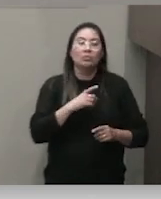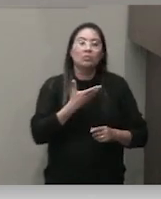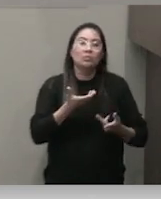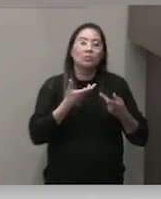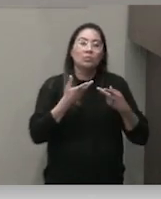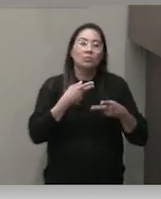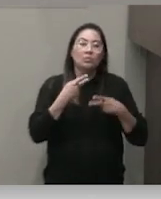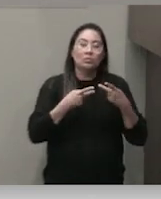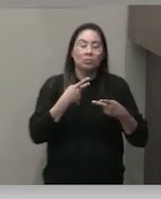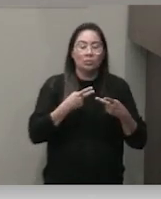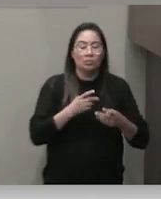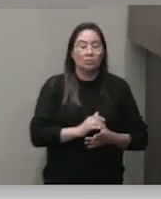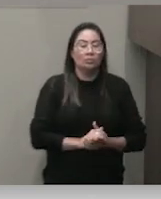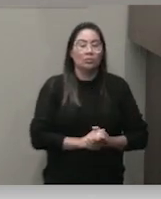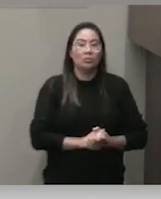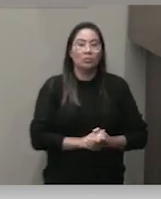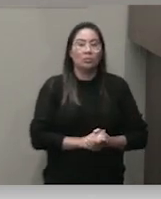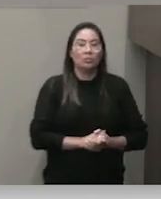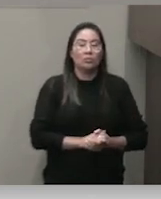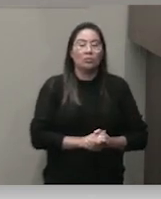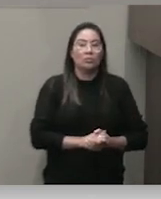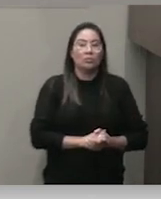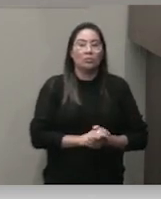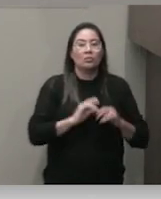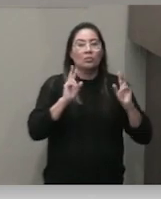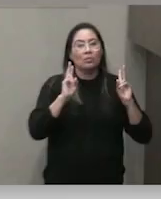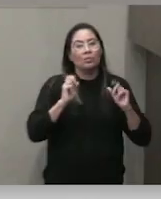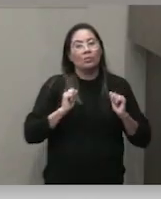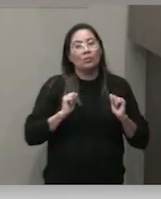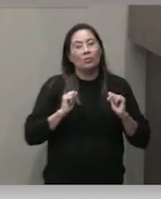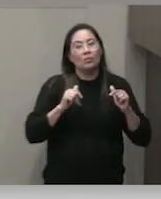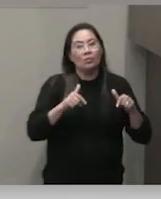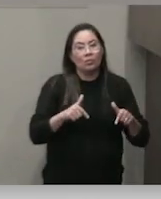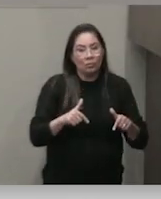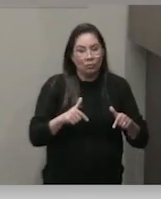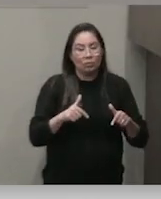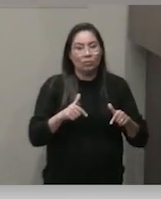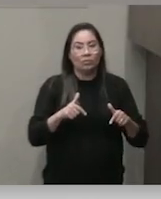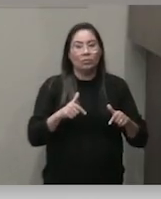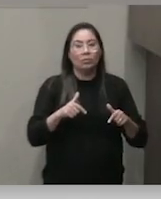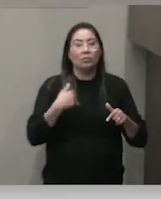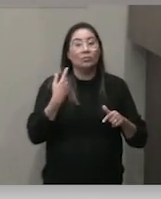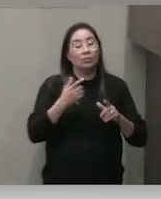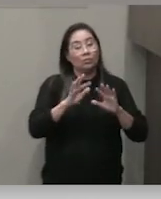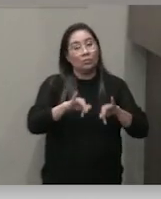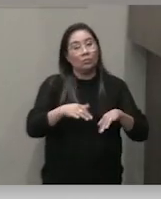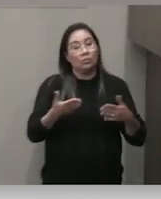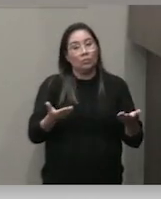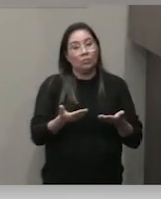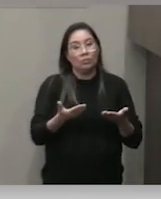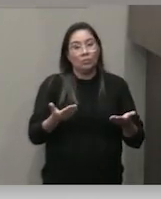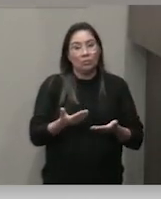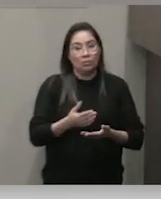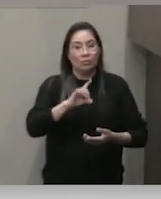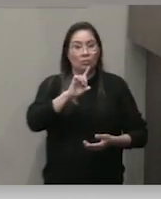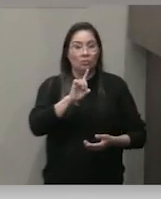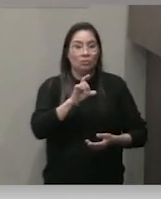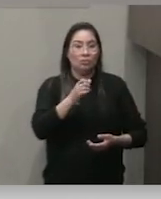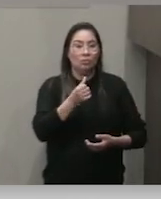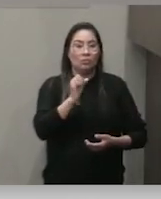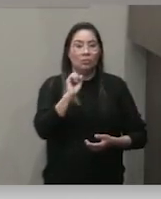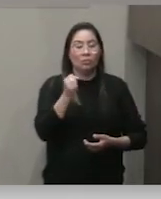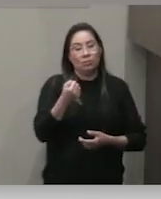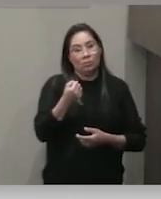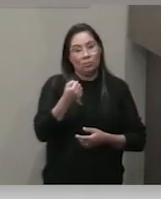comentar referente a uma ação qual a Casa Legislativa encerrou hoje, quanto aos 168 anos